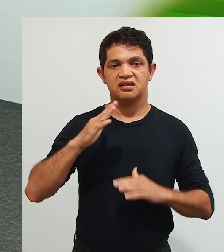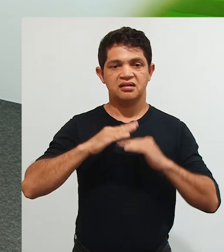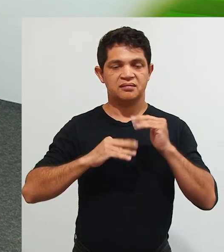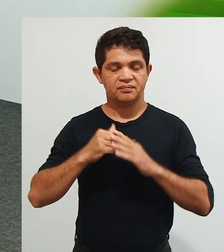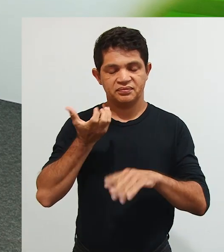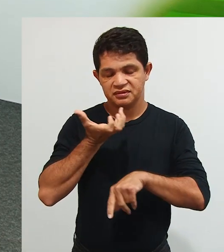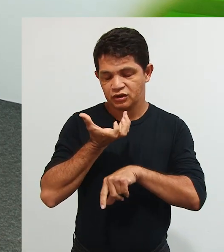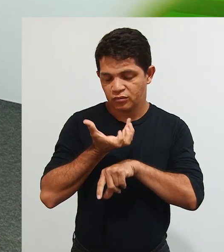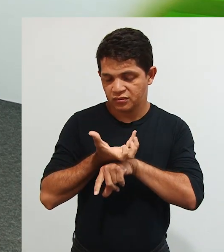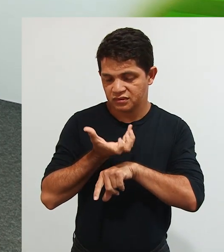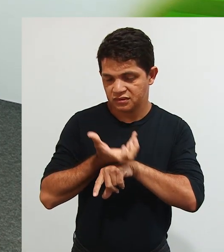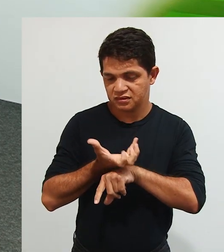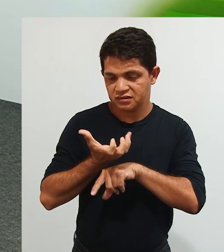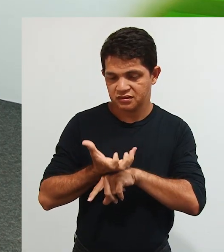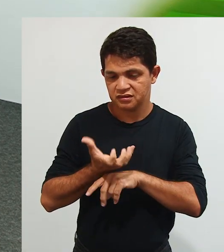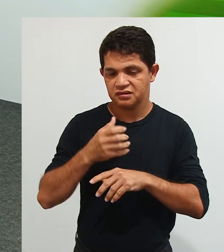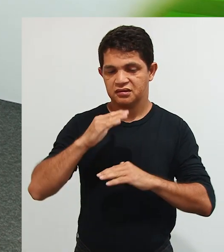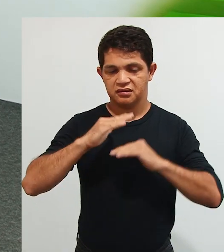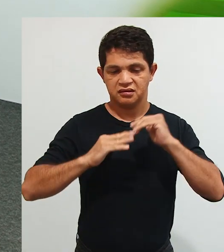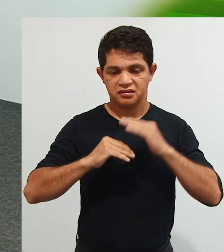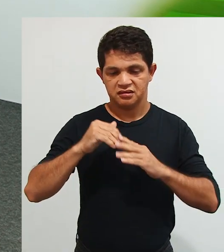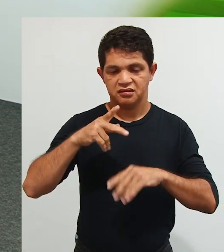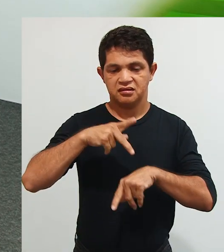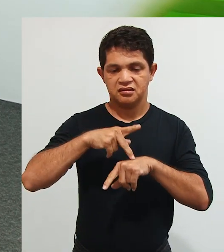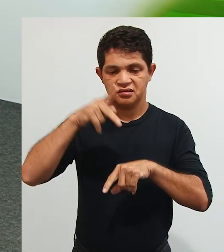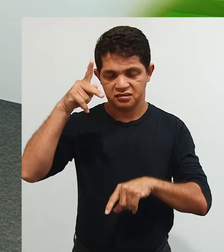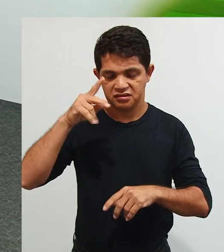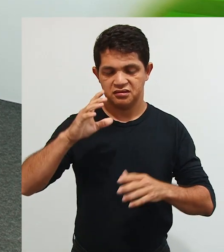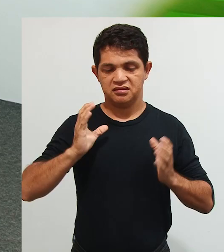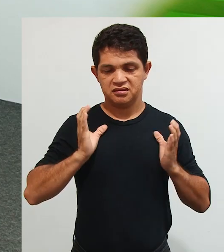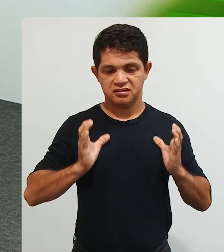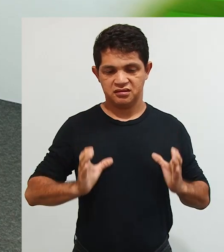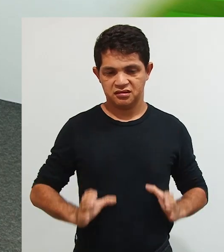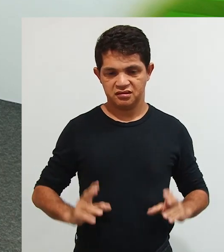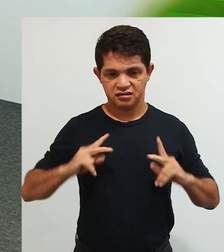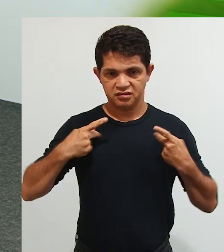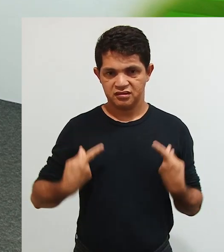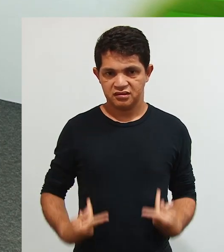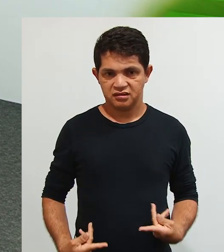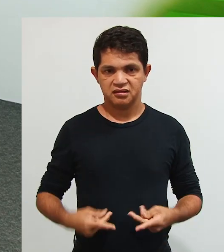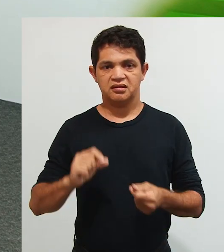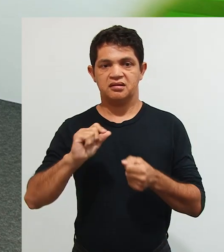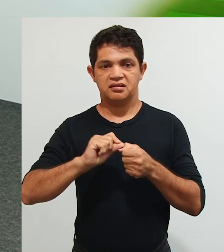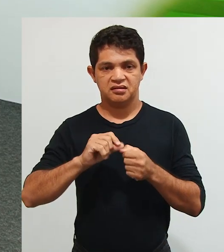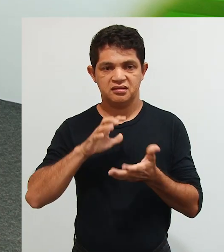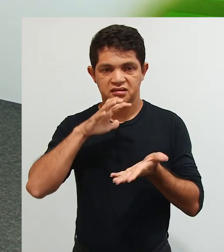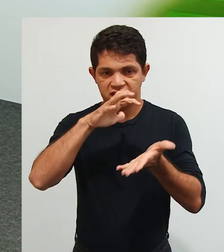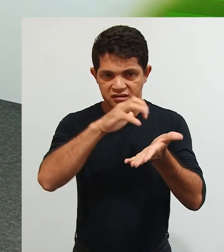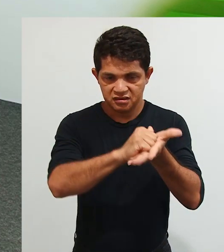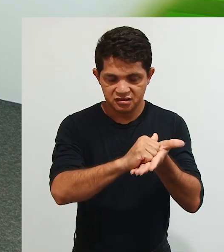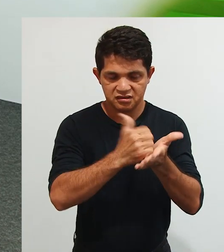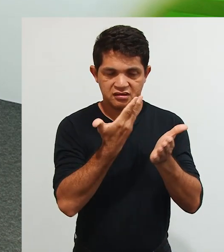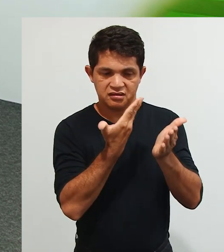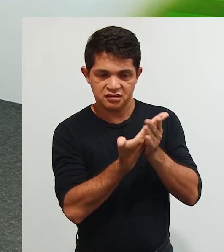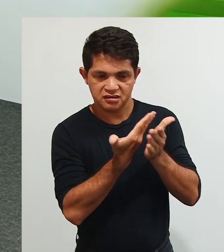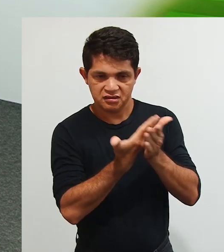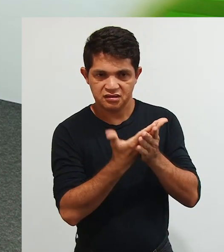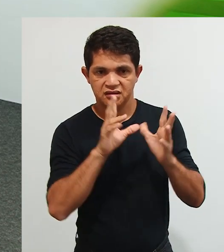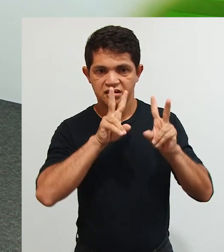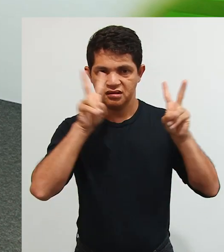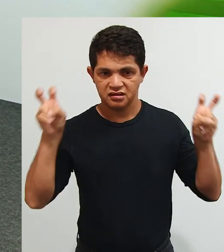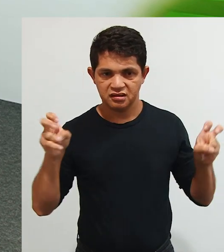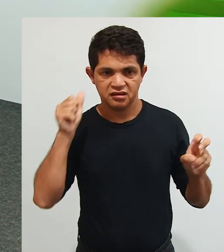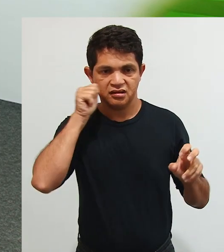disciplina Comportamento Humano nas Organizações e agora eu vou fazer a minha audiodescrição para vocês. Eu